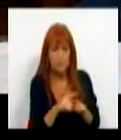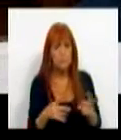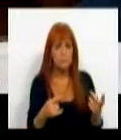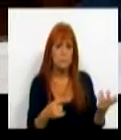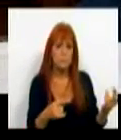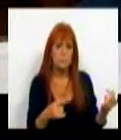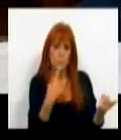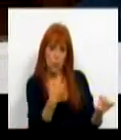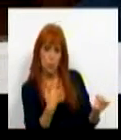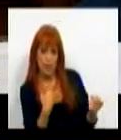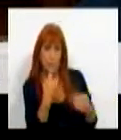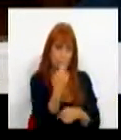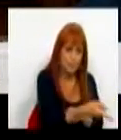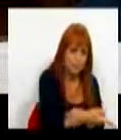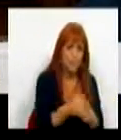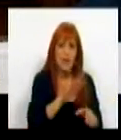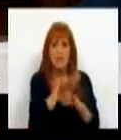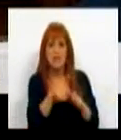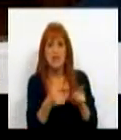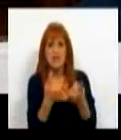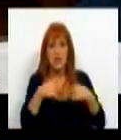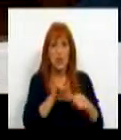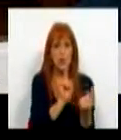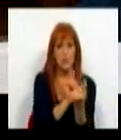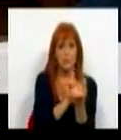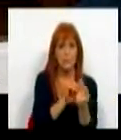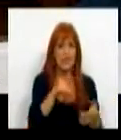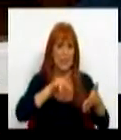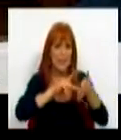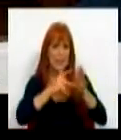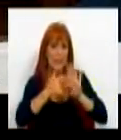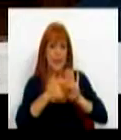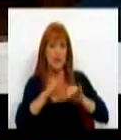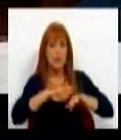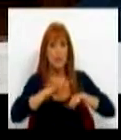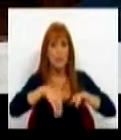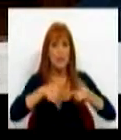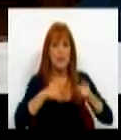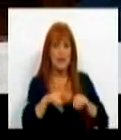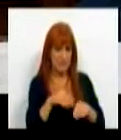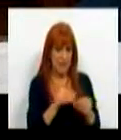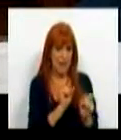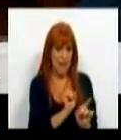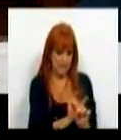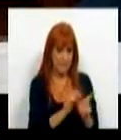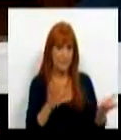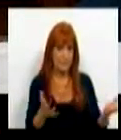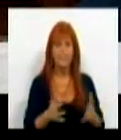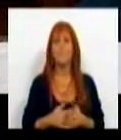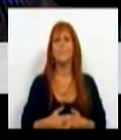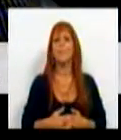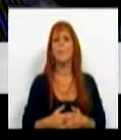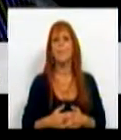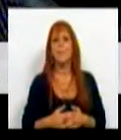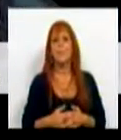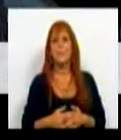foram perguntadas e participar em reuniões técnicas sobre essa matéria.